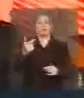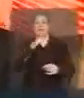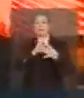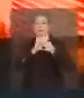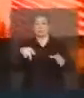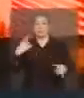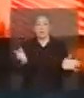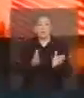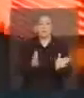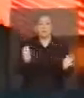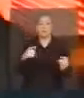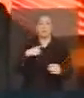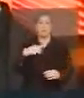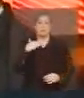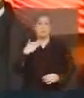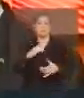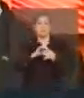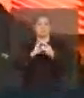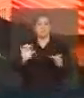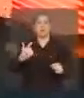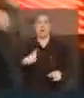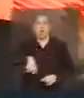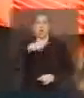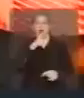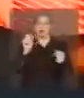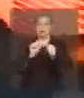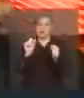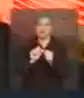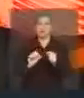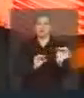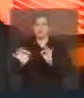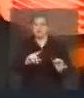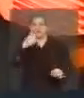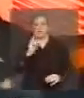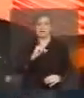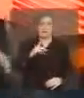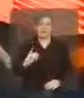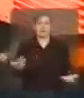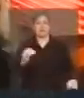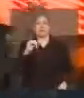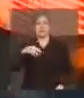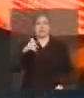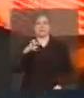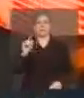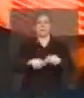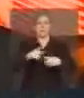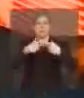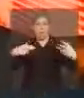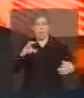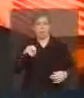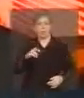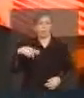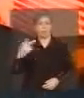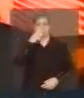liberar os bancos menores, trate de fazer com que a gente abra isenção de IPI, de imposto para os produtos de